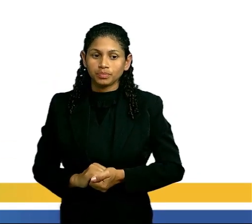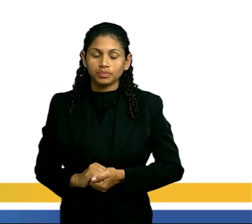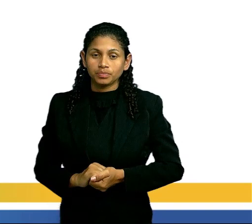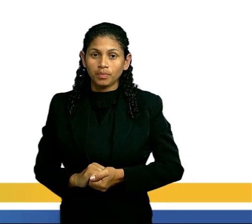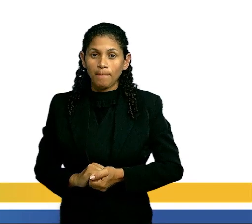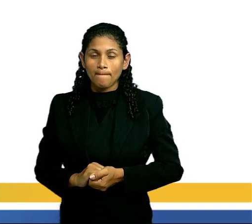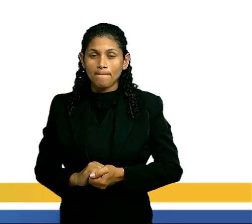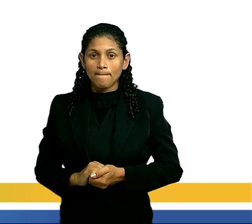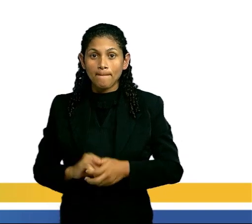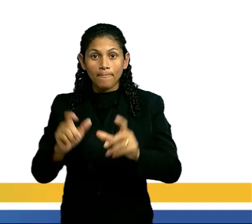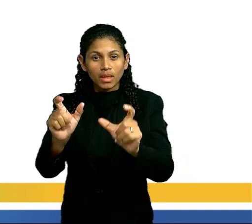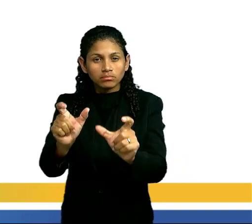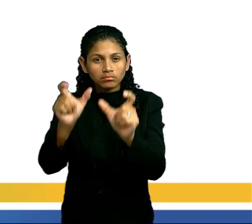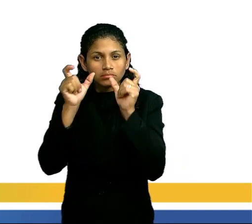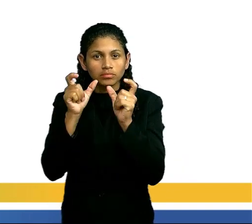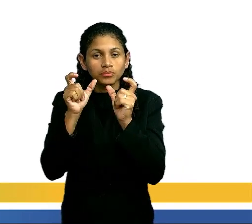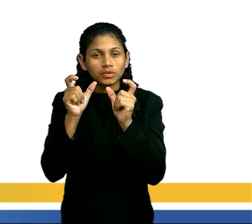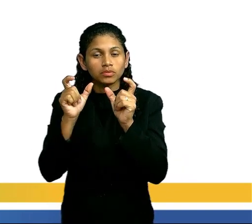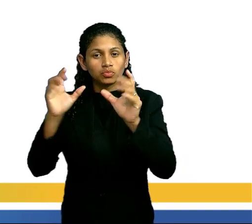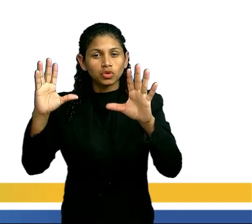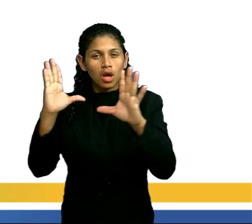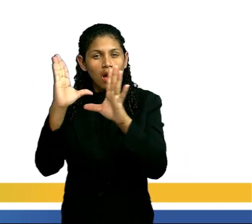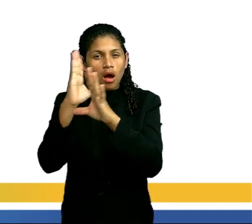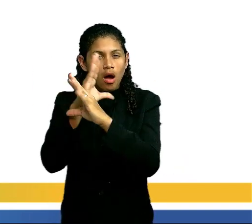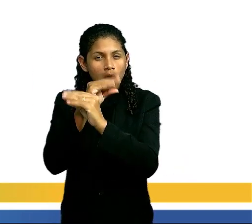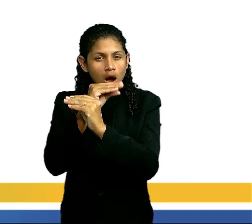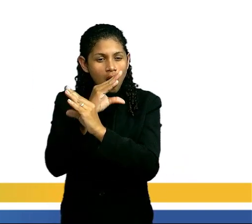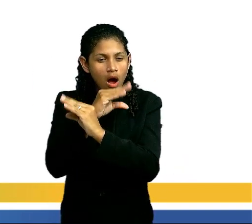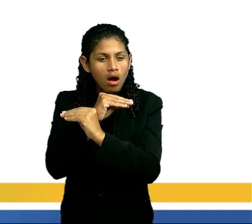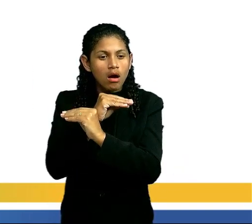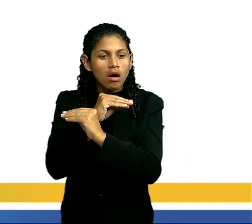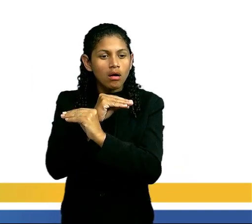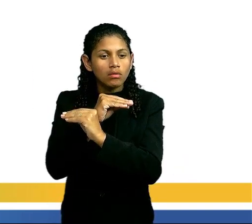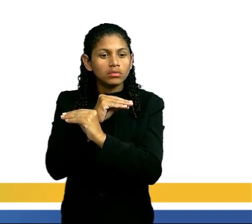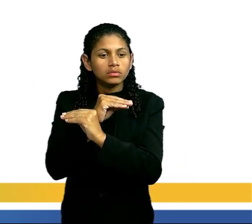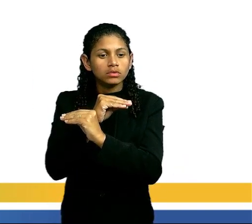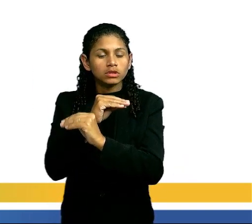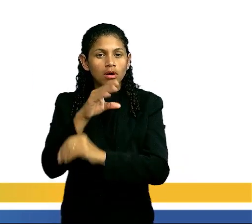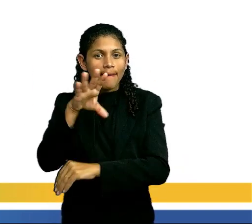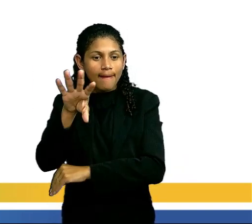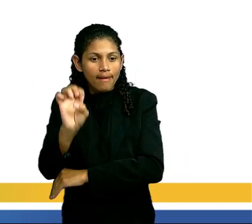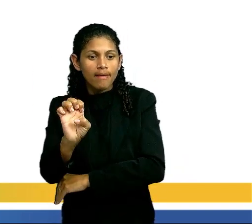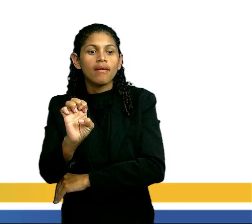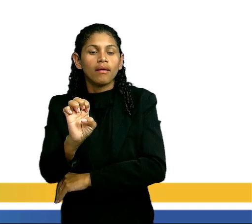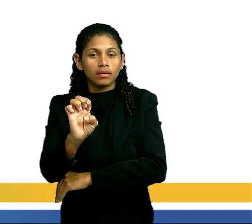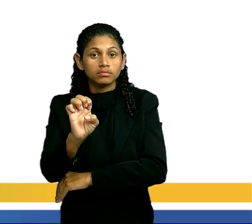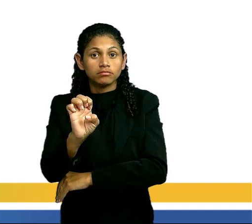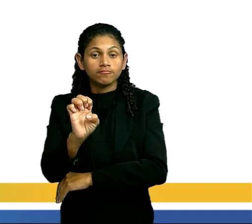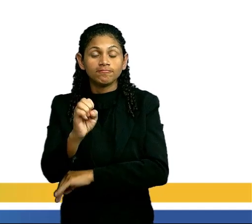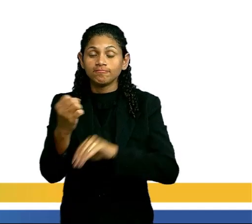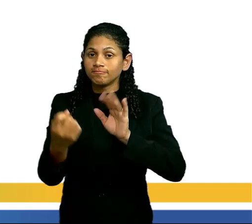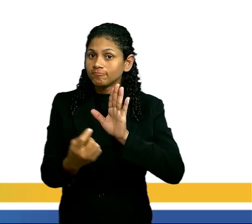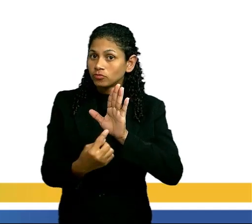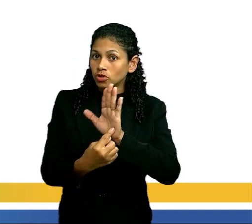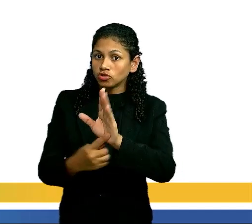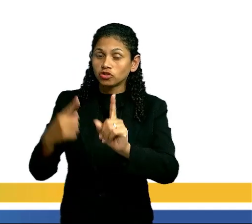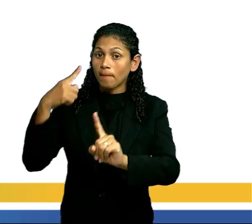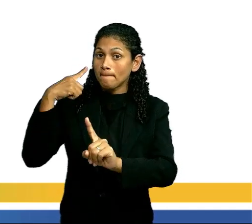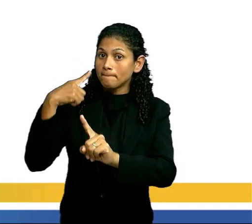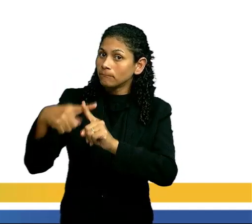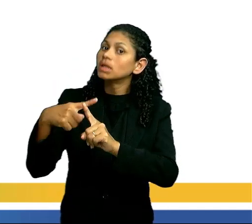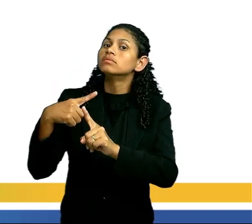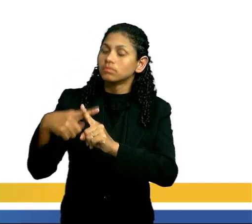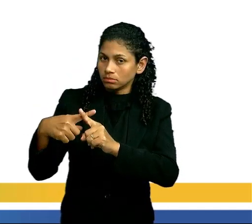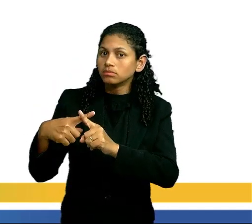conjunção e denota sentido diferente do que é comumente empregado, que é o de adição. Na